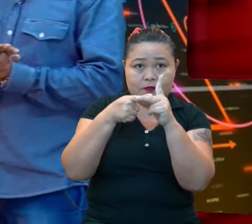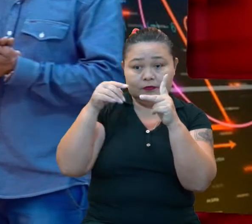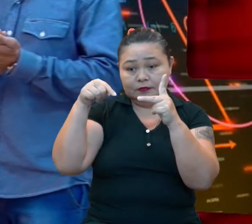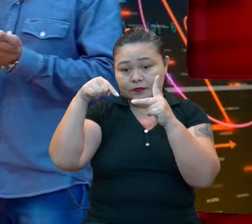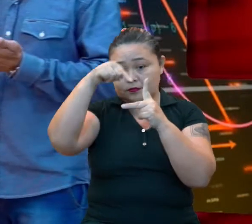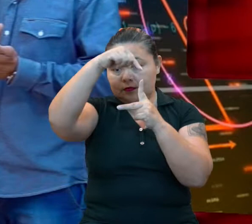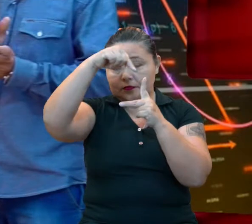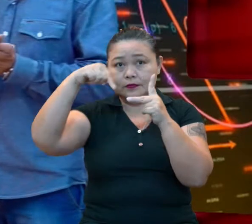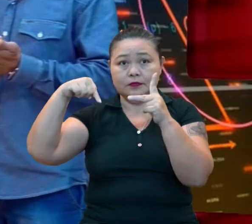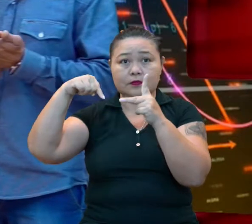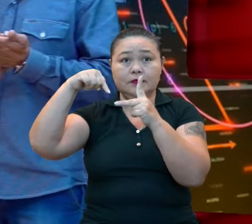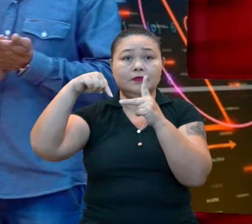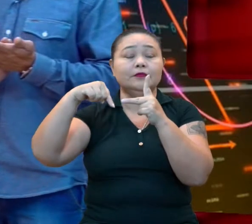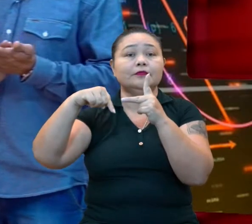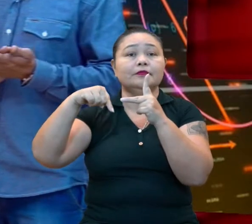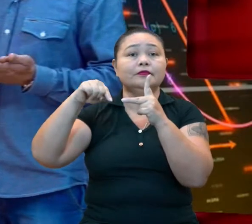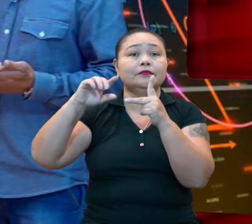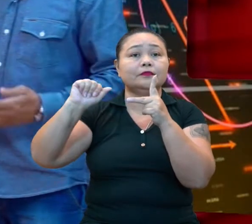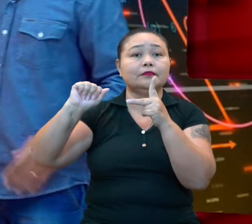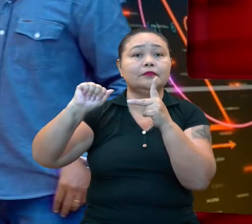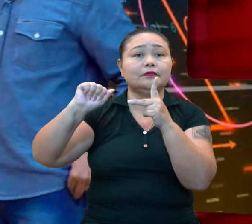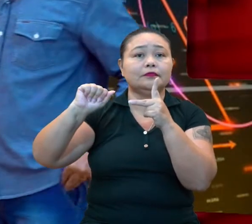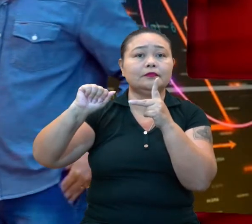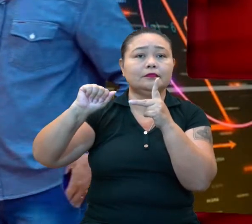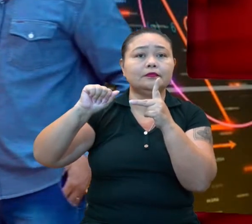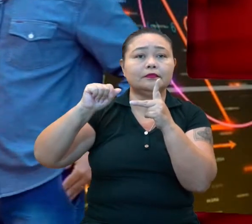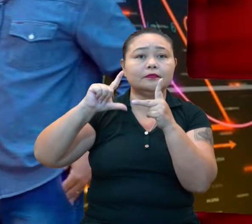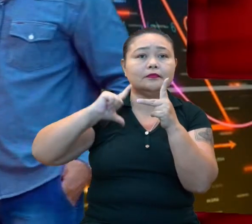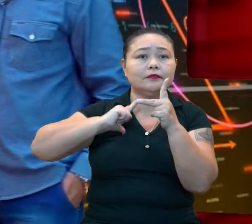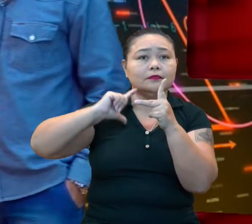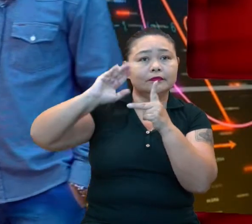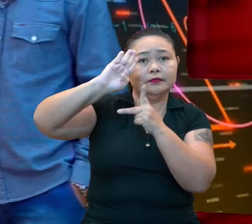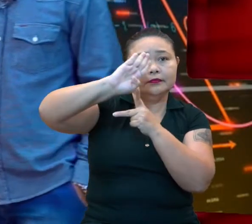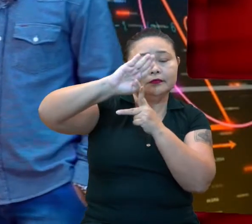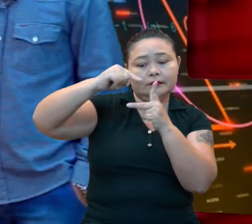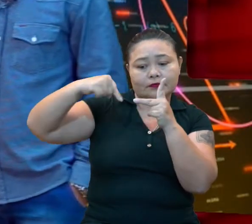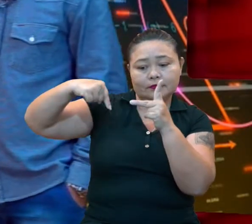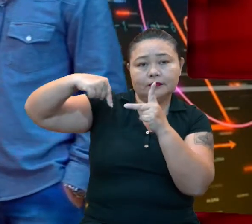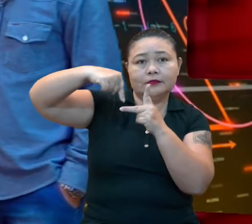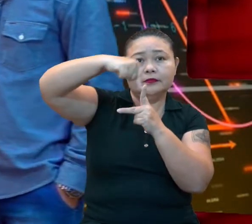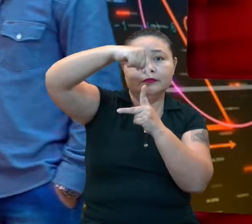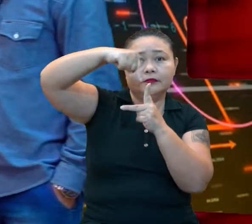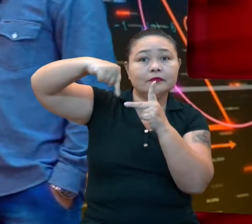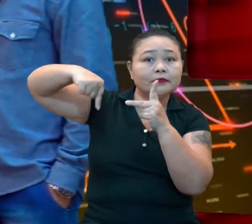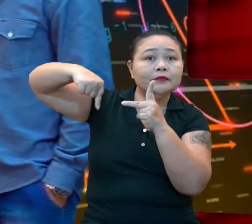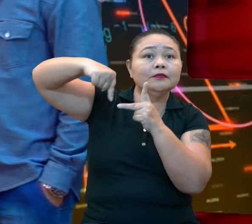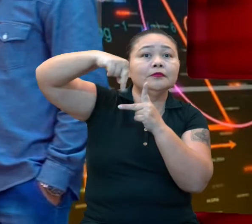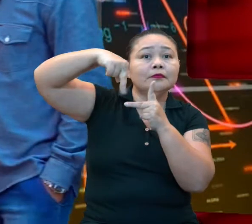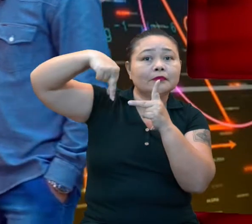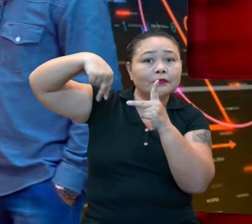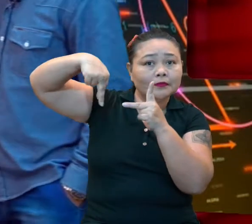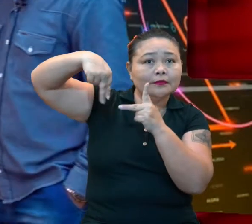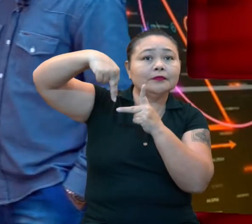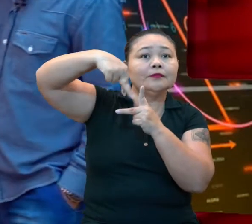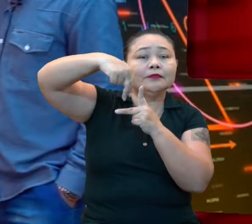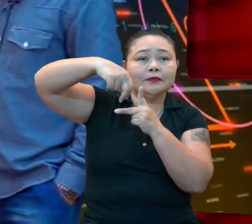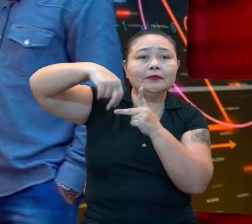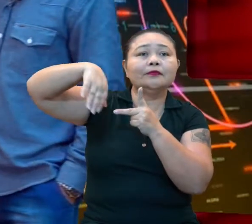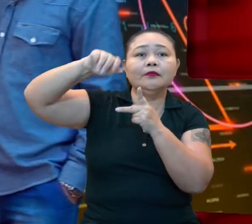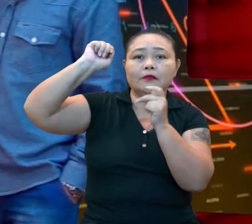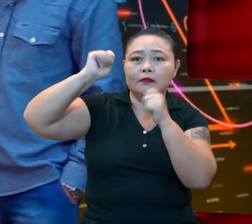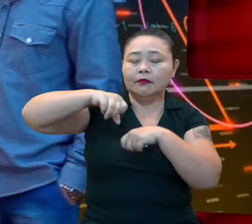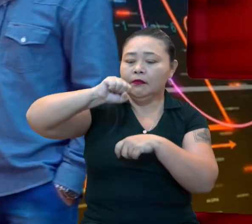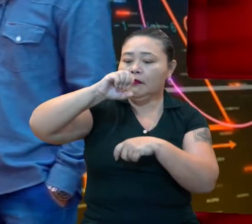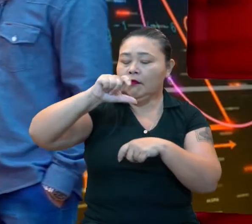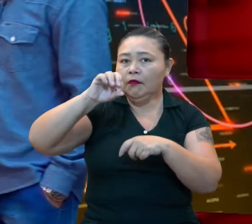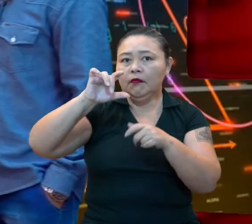né? Esse, porque esse aqui já é de 90, ó, dá pra perceber, né? Isso. E a gente conseguiria medir essa distância aqui, porque essa aqui tá em solo, né? E não foi tá no essa rio.